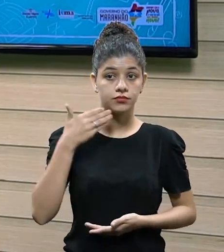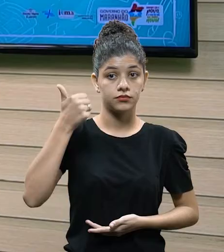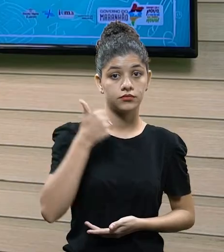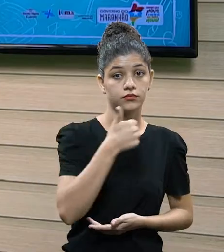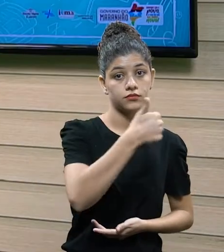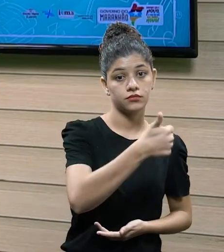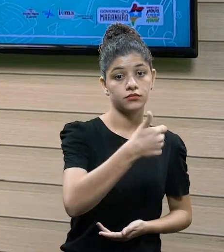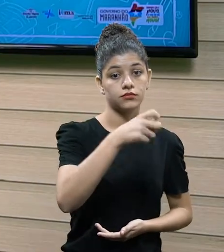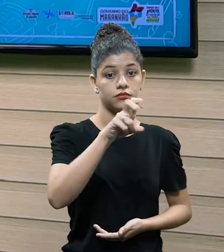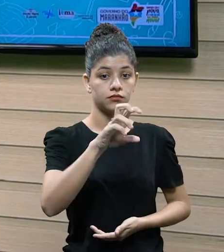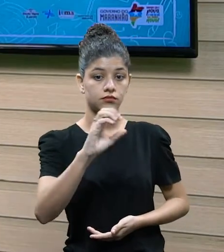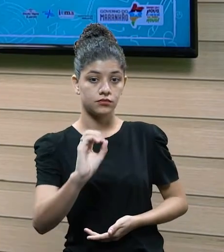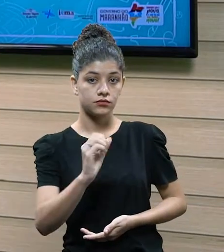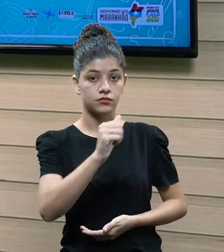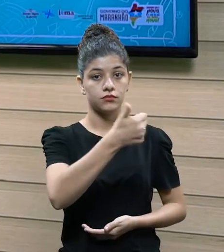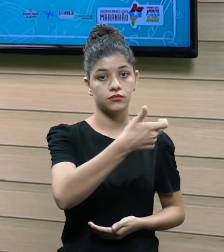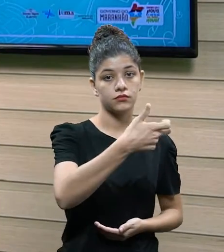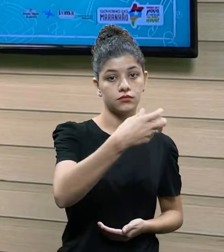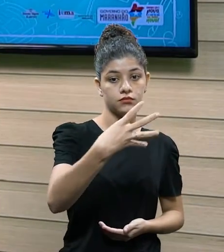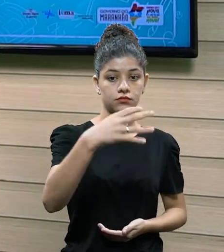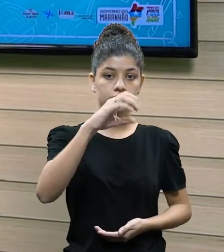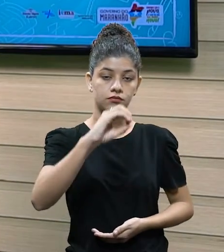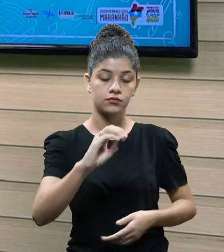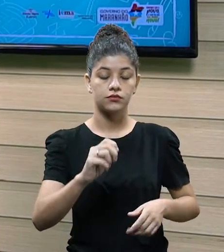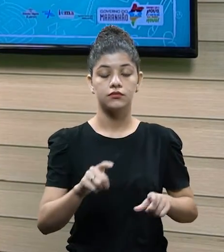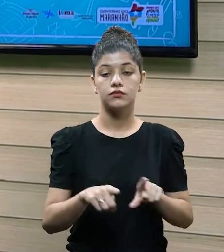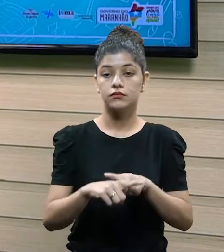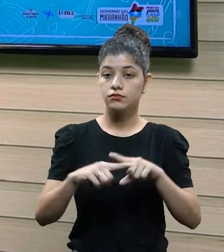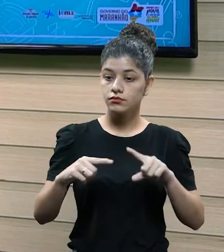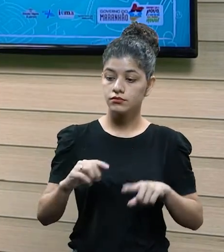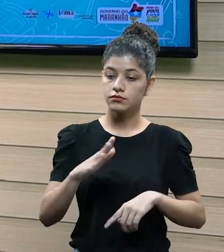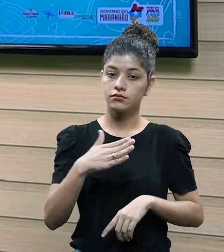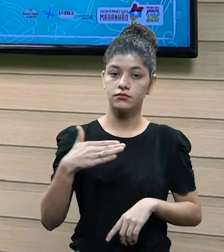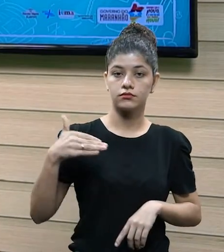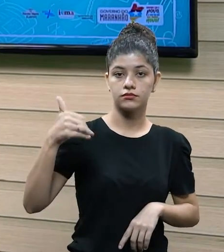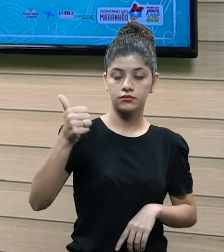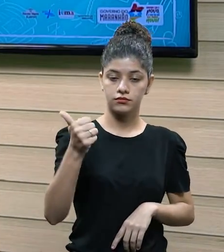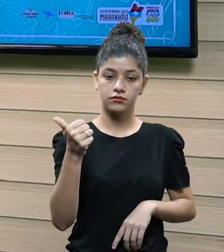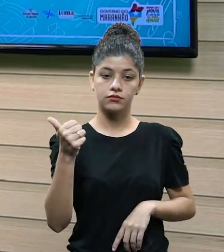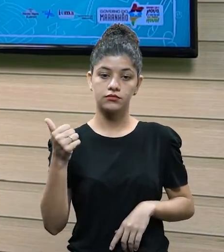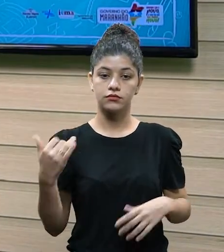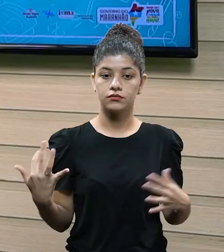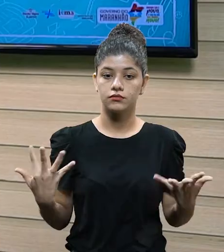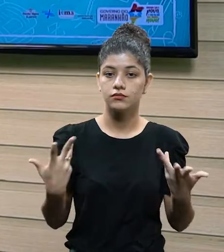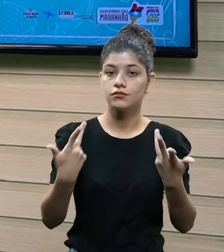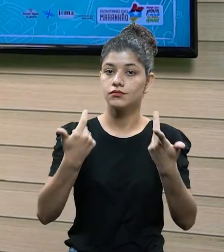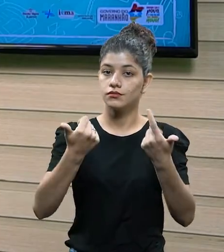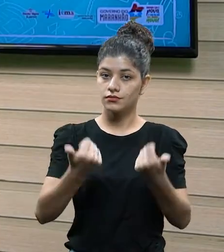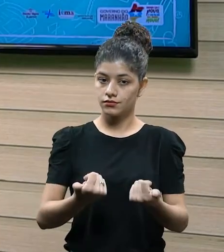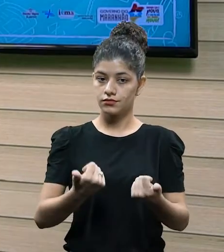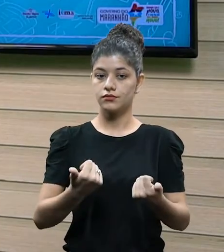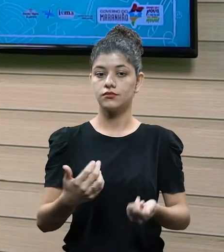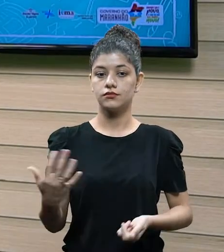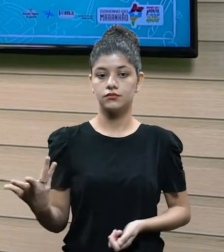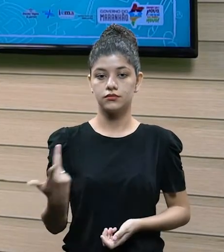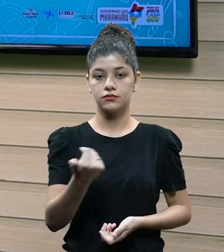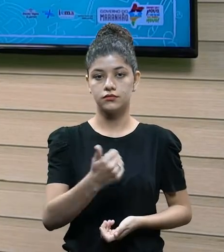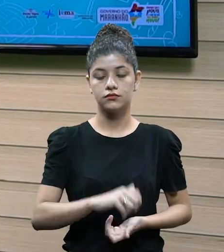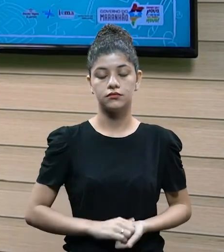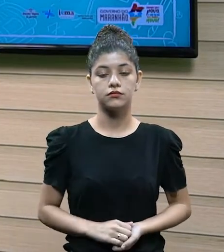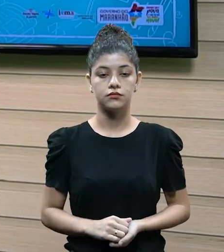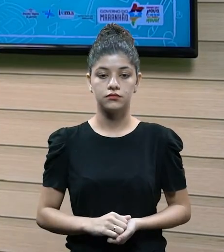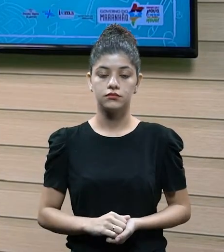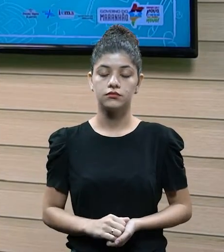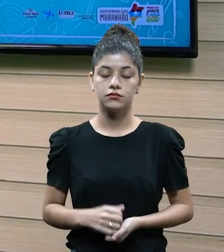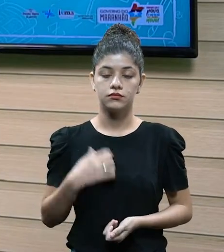150, 140, 130, mas algo de qualidade. Hoje é um grande desafio que as empresas buscam, esse equilíbrio entre produzir